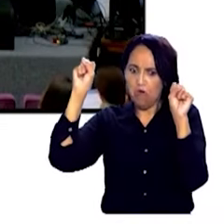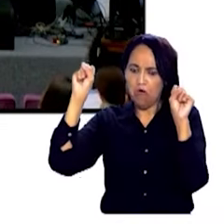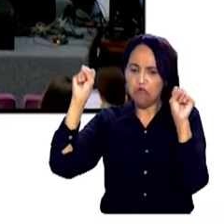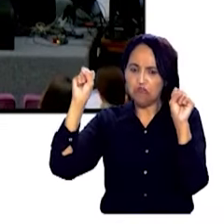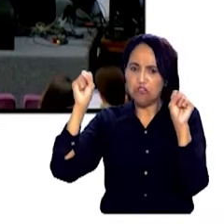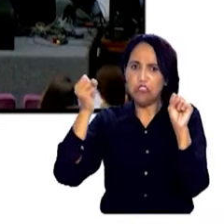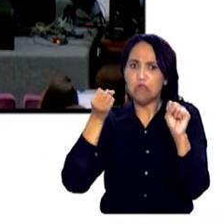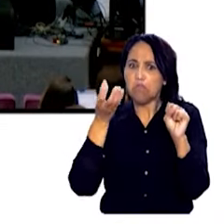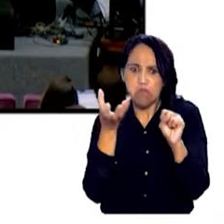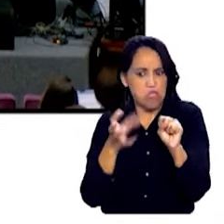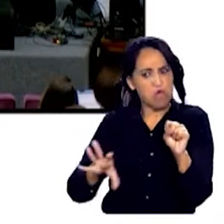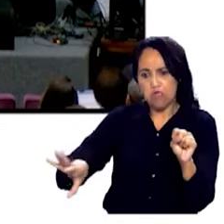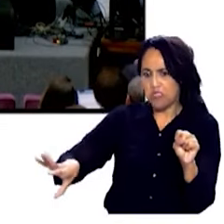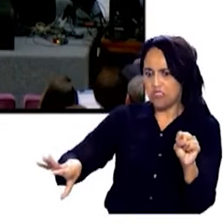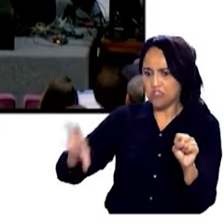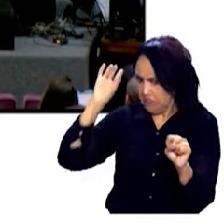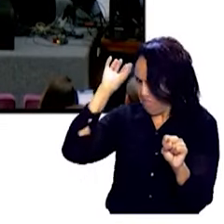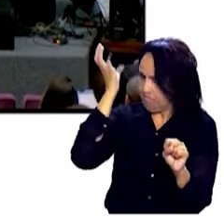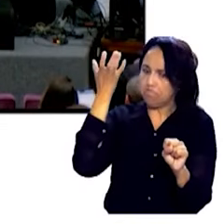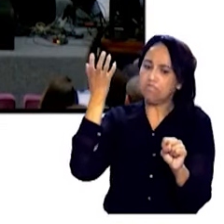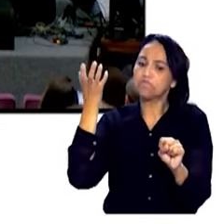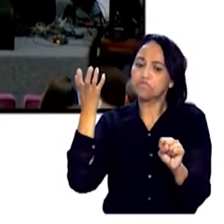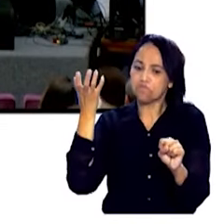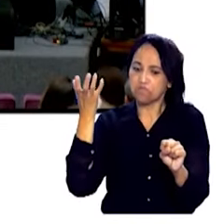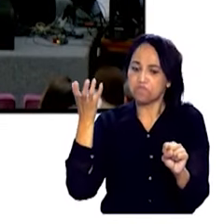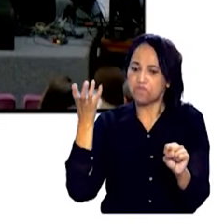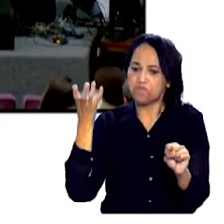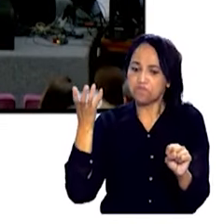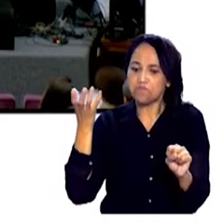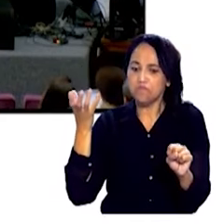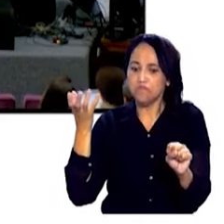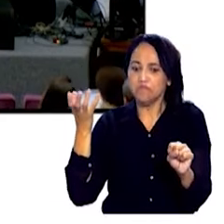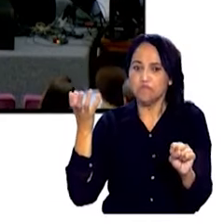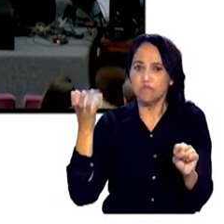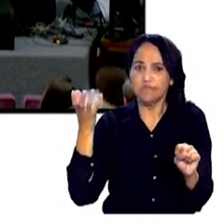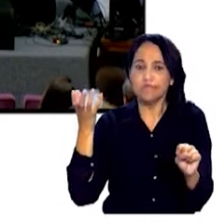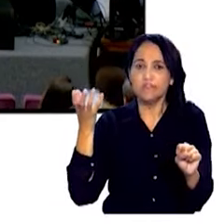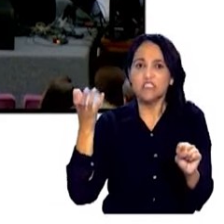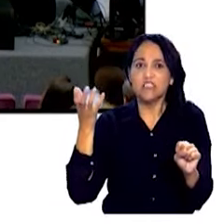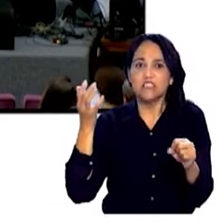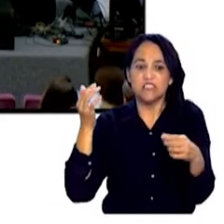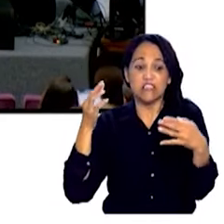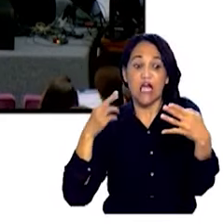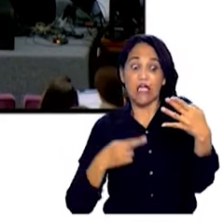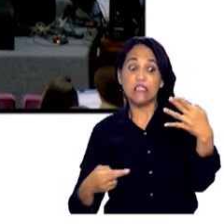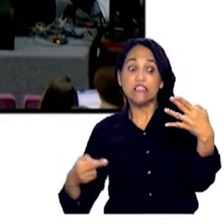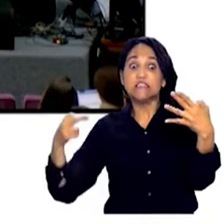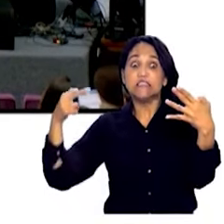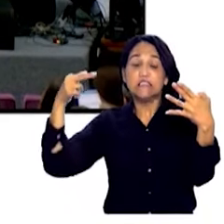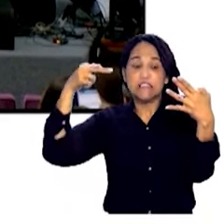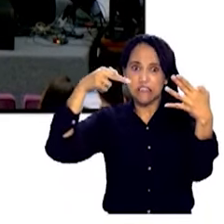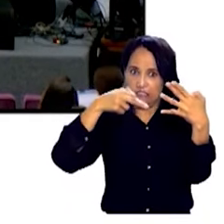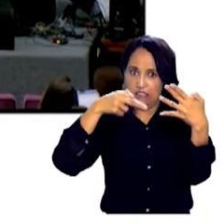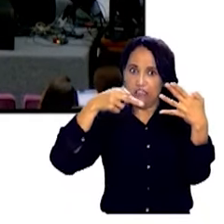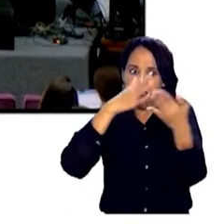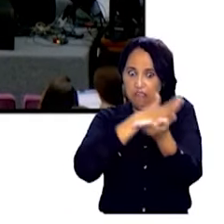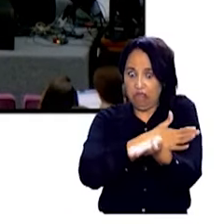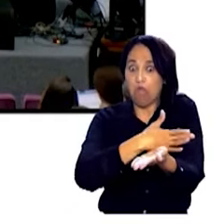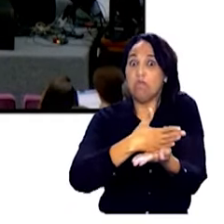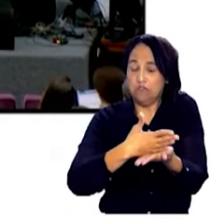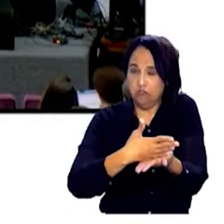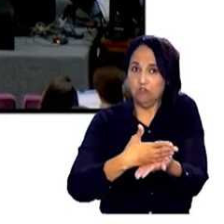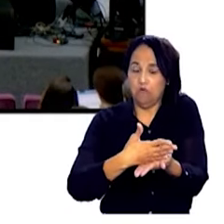institucional eh da contenção na Instância ordinária ah